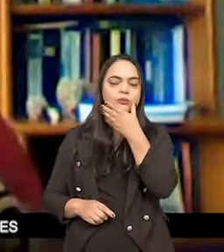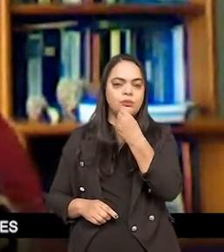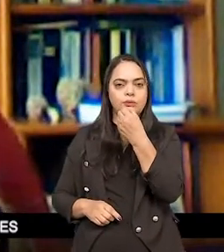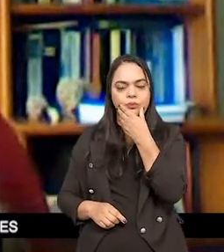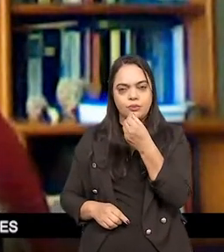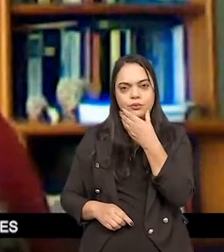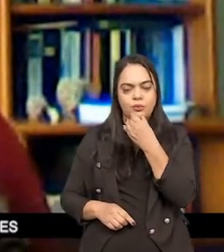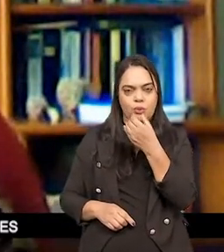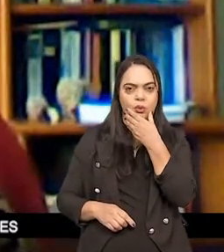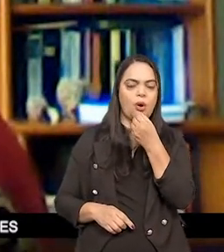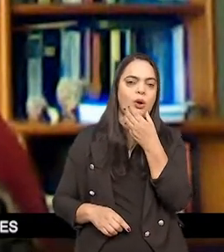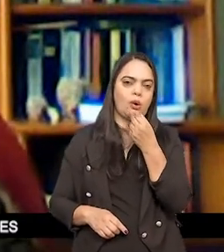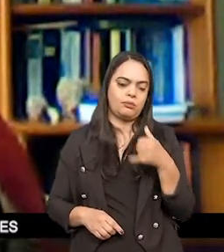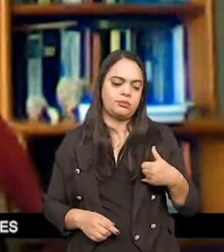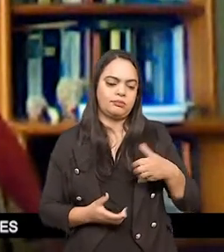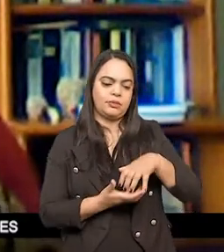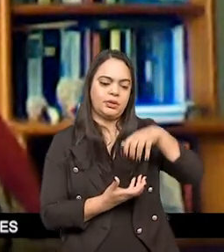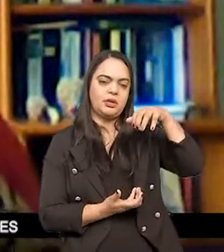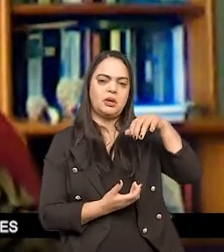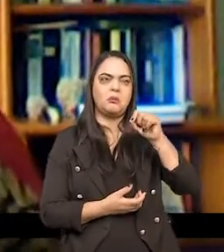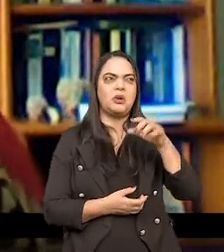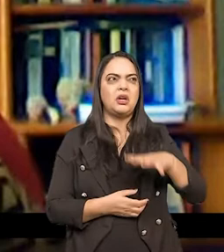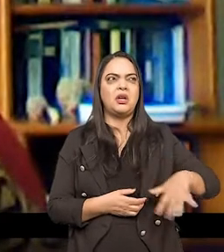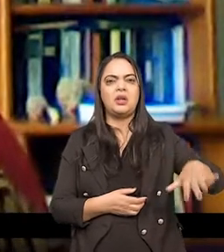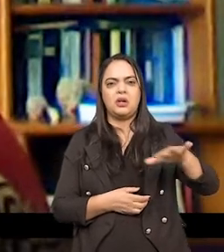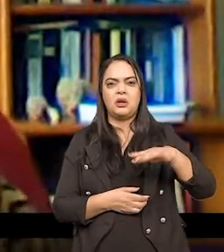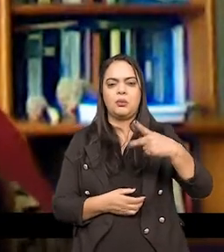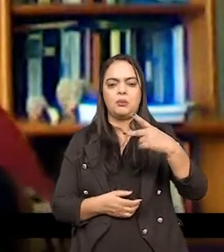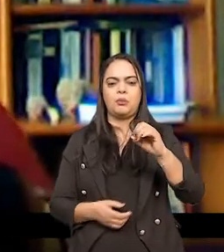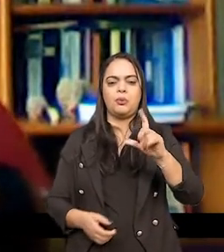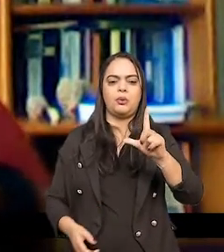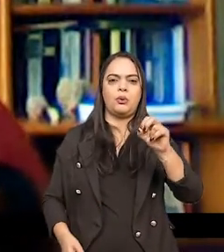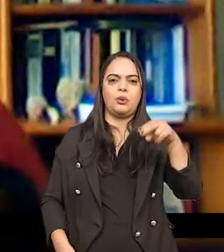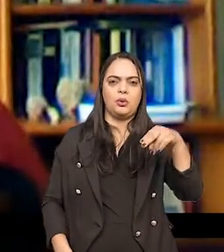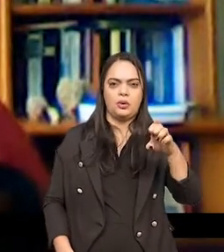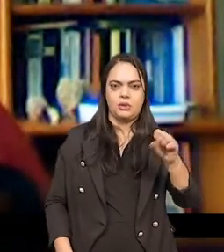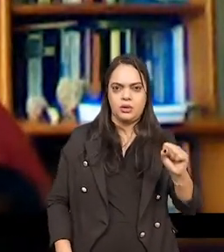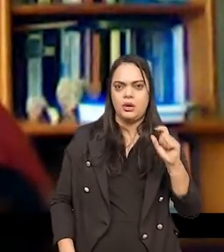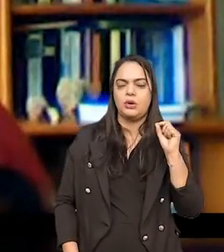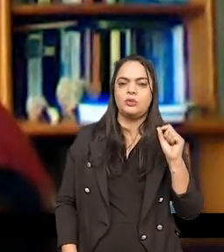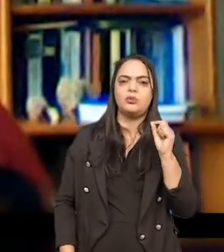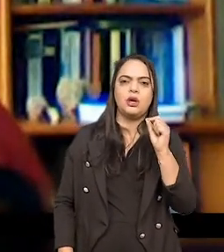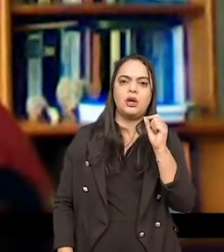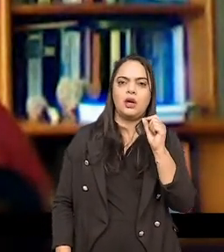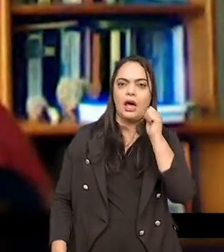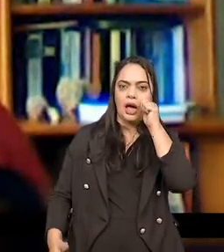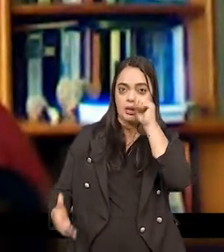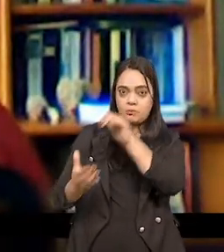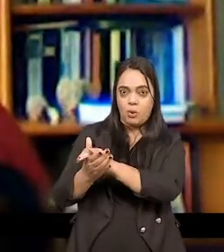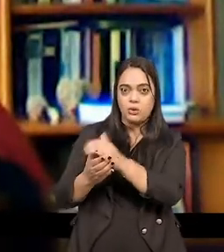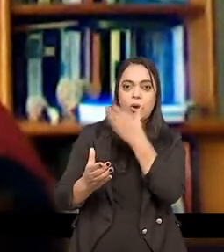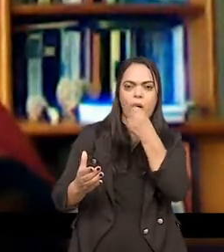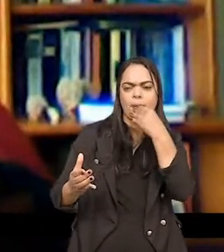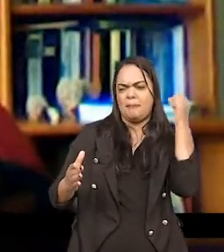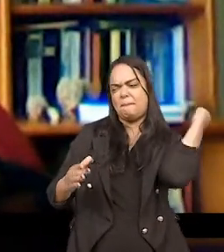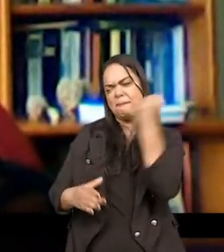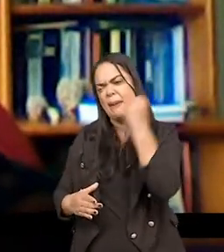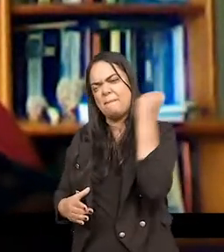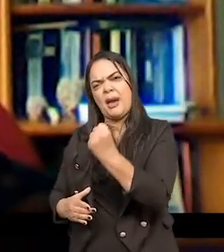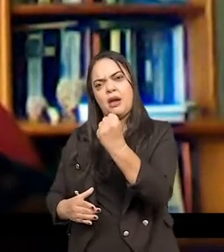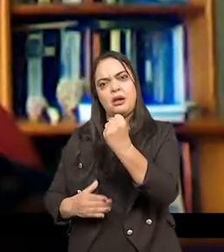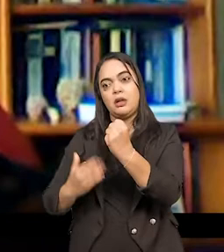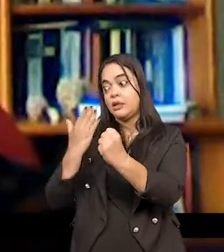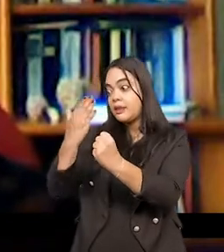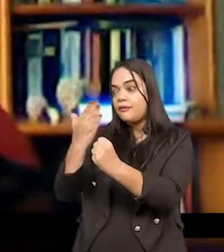em uma zona de, polonesa, ali em Guarda das Missões, ele matou a mulher na frente dos filhos porque ela